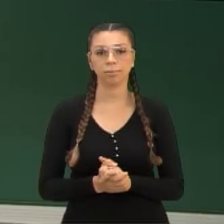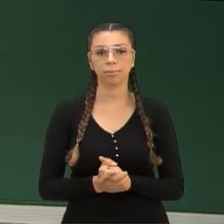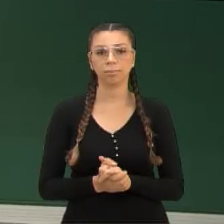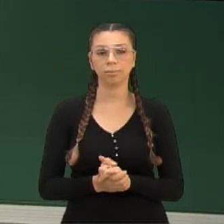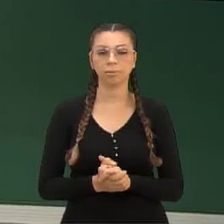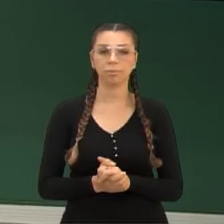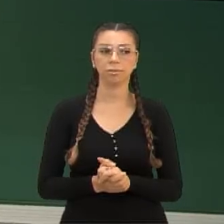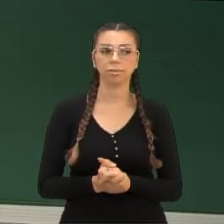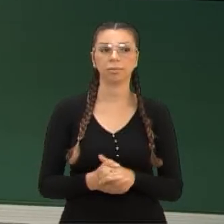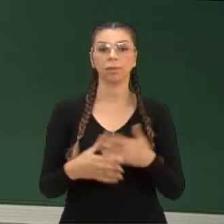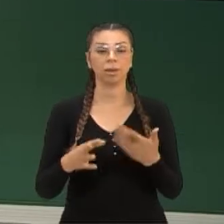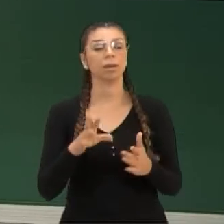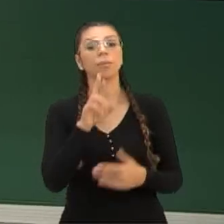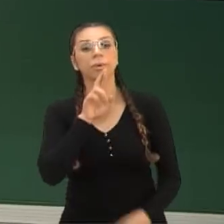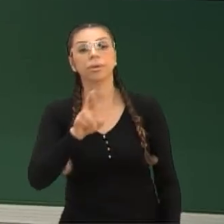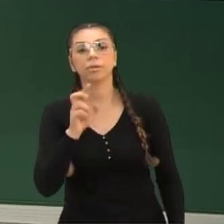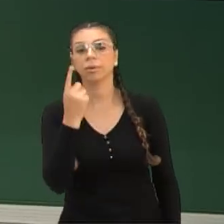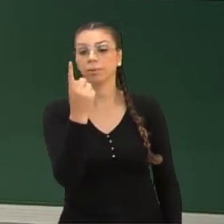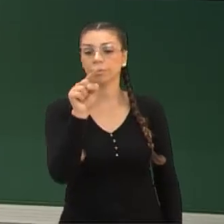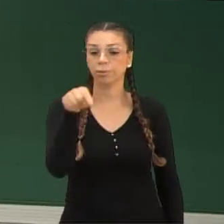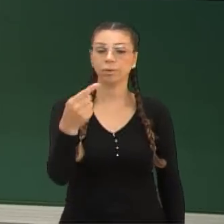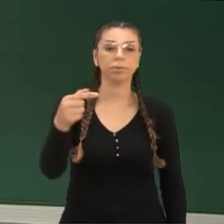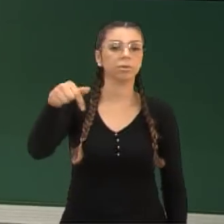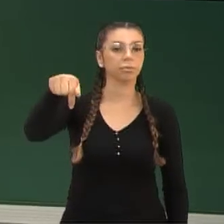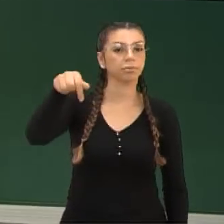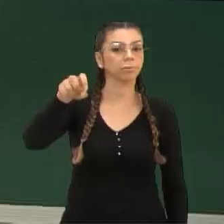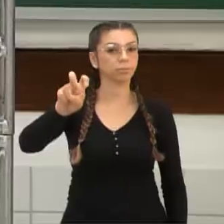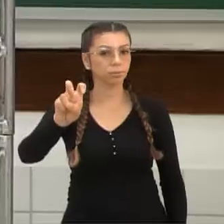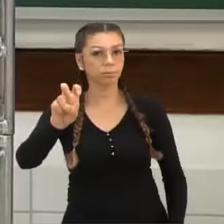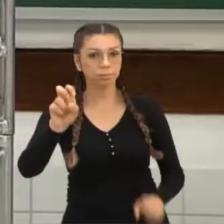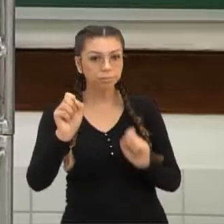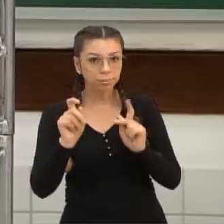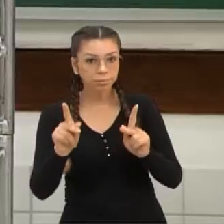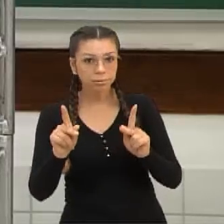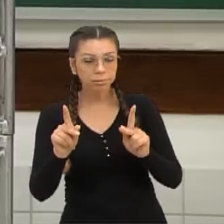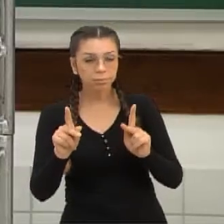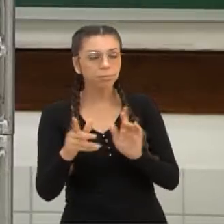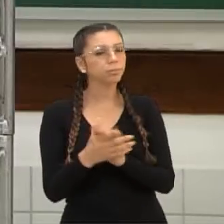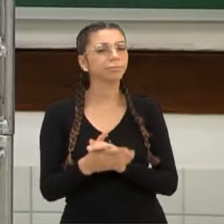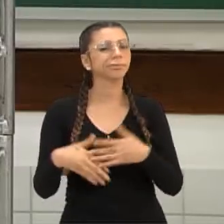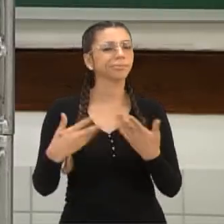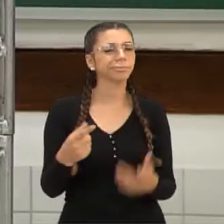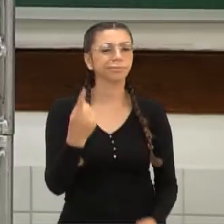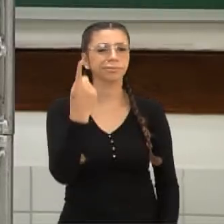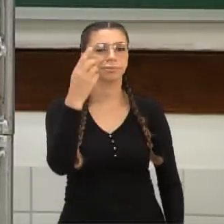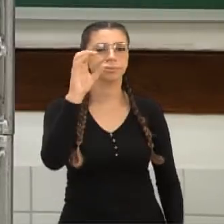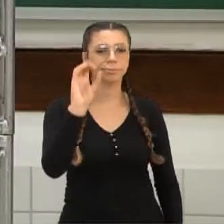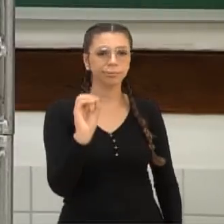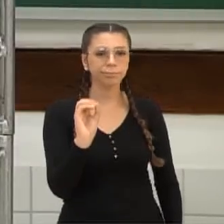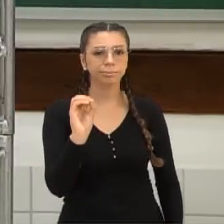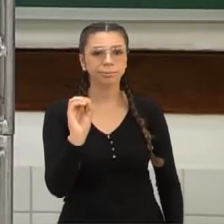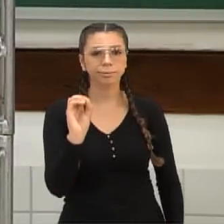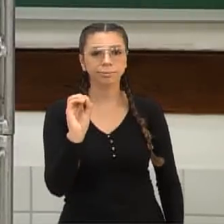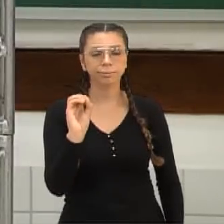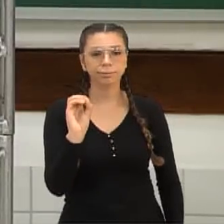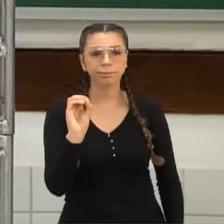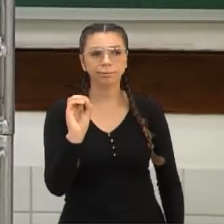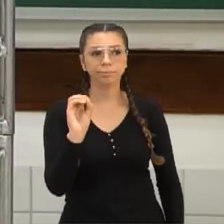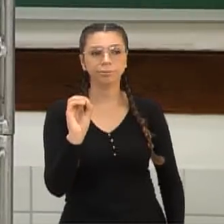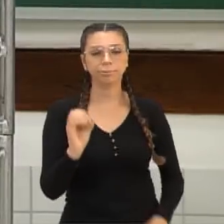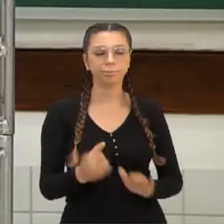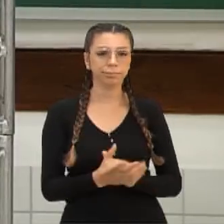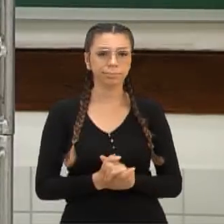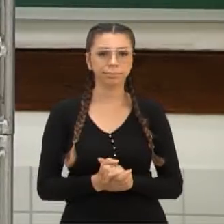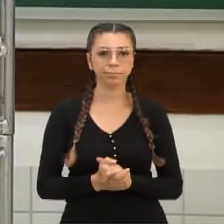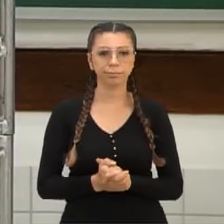enxergar. 1,75. Tudo bem? E o 10? E agora? O 10. Será